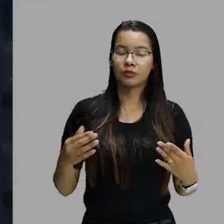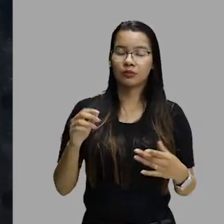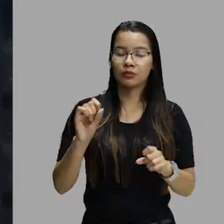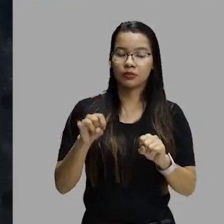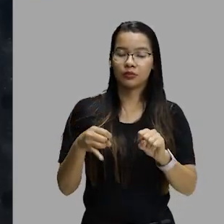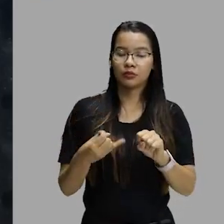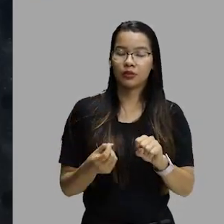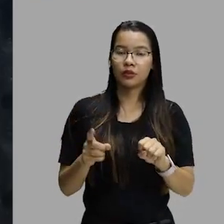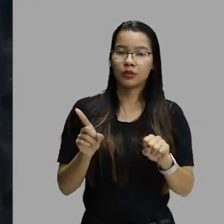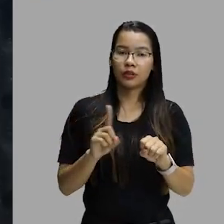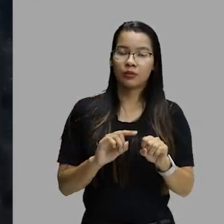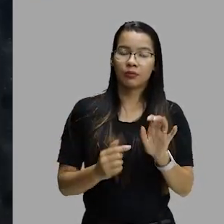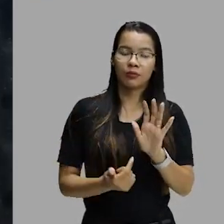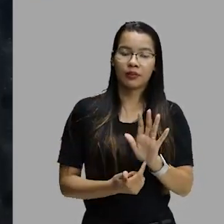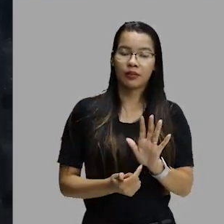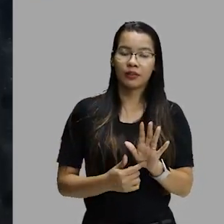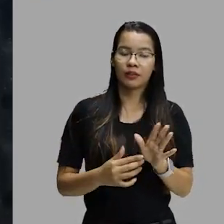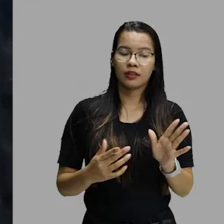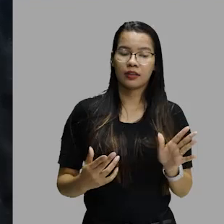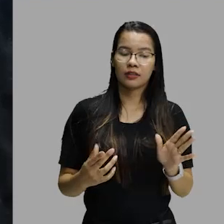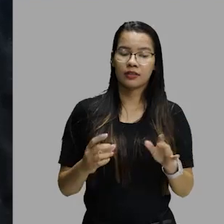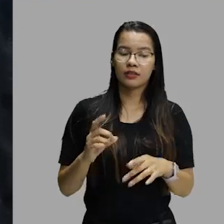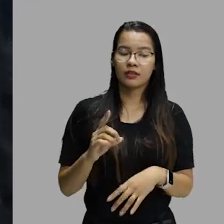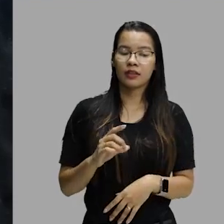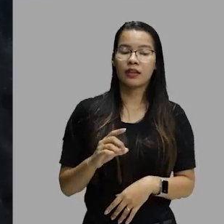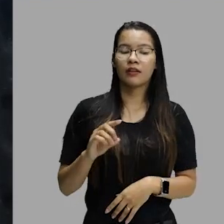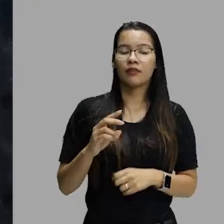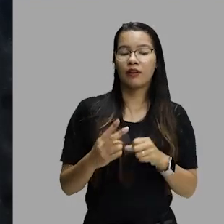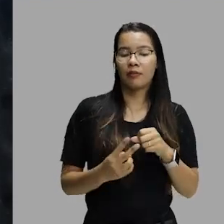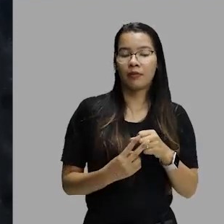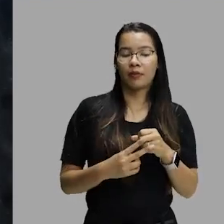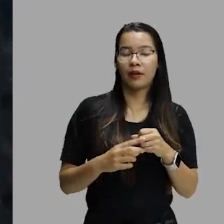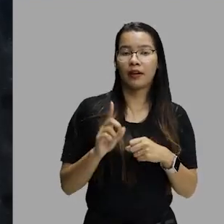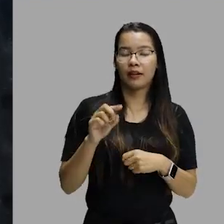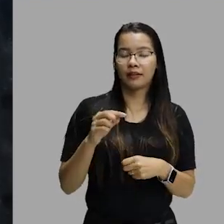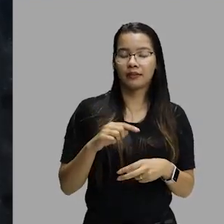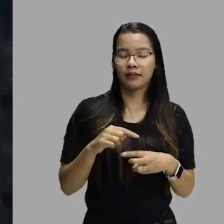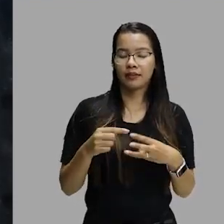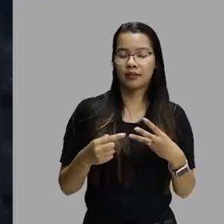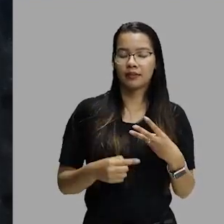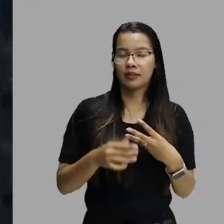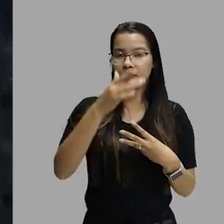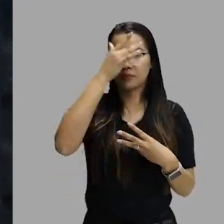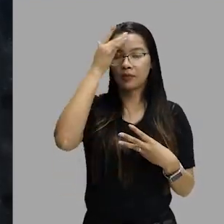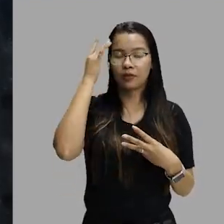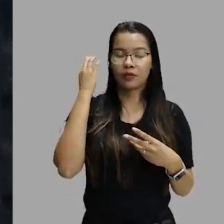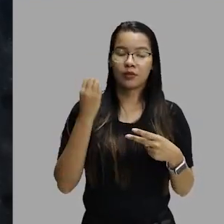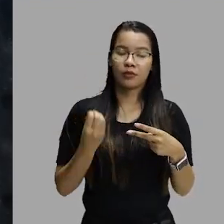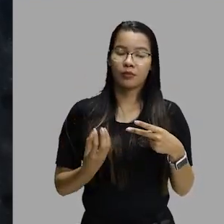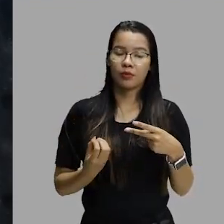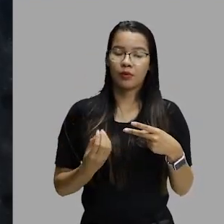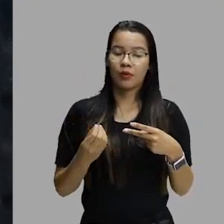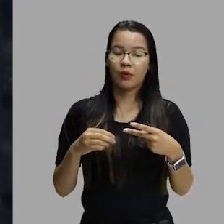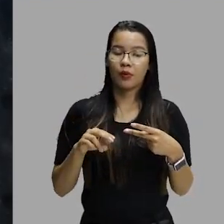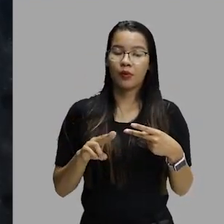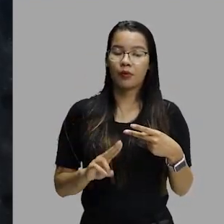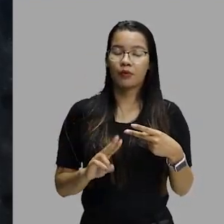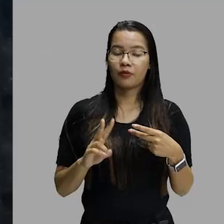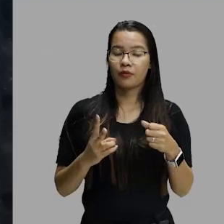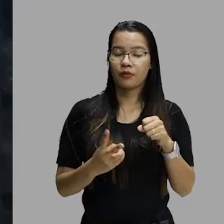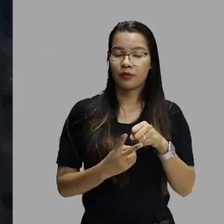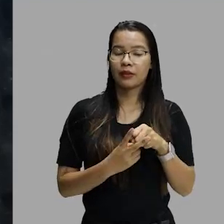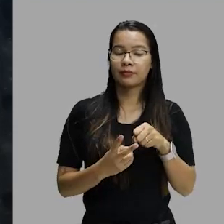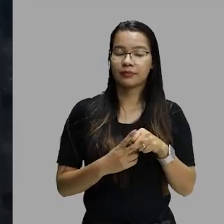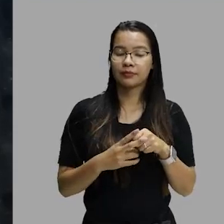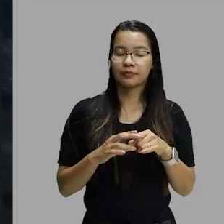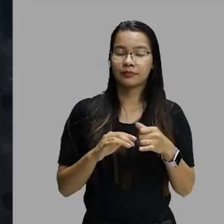desinência verbal é terceira pessoa do plural, sujeito indeterminado, ou ainda verbo transitivo indireto, acompanhado da partícula se